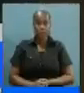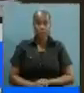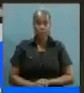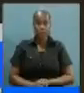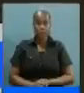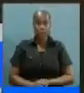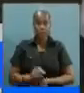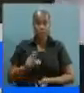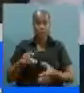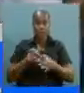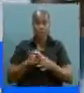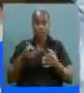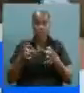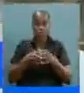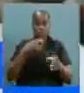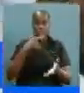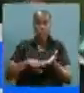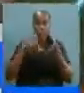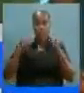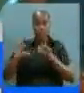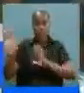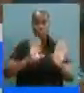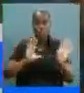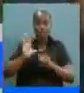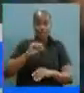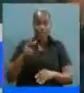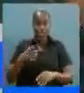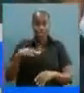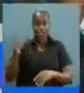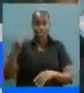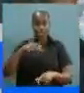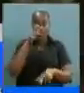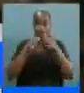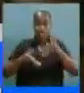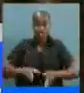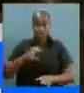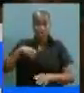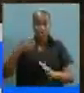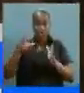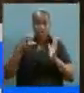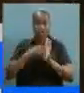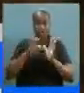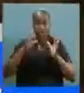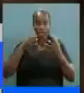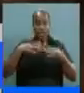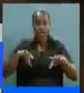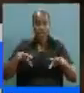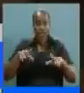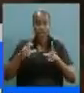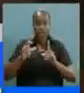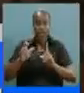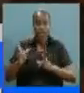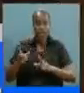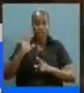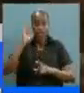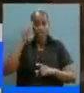A Liga dos Grupos Oficiais do Carnaval de São Vicente quer ter os imigrantes cabo-verdianos a marcar as férias para fevereiro e março do